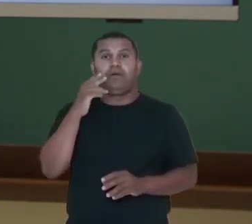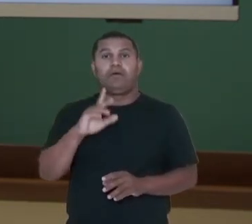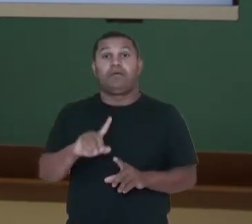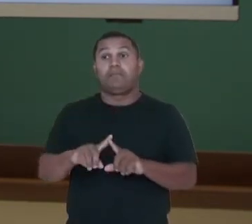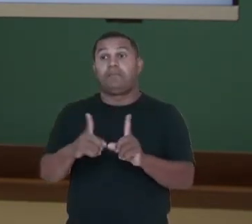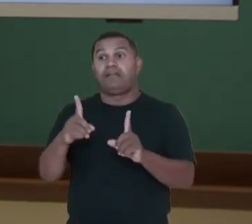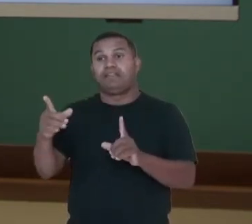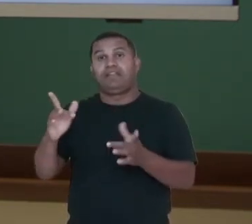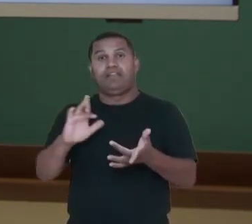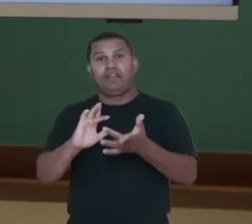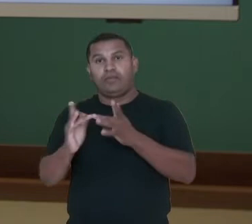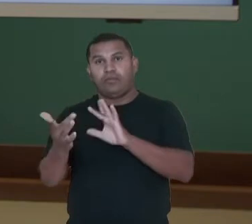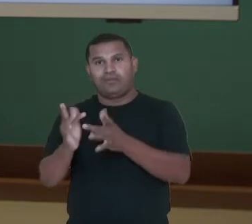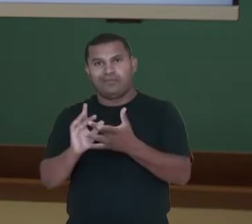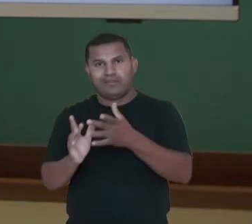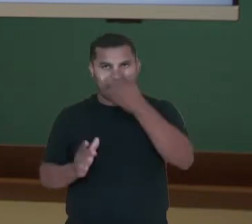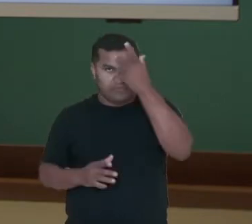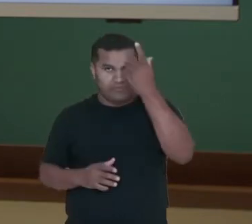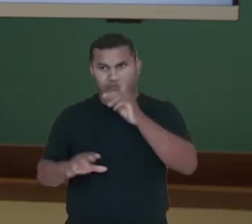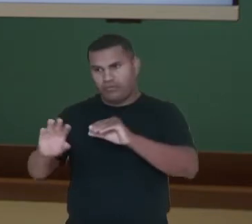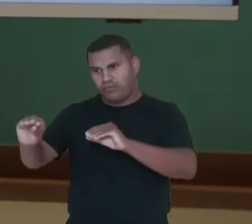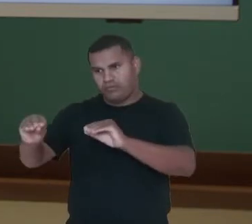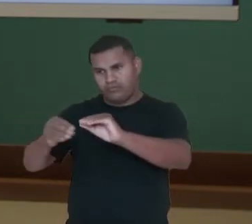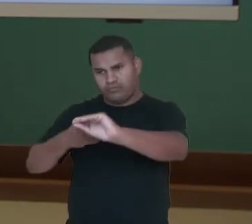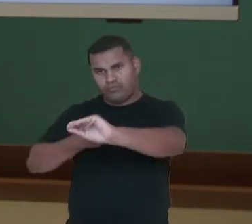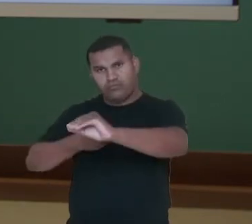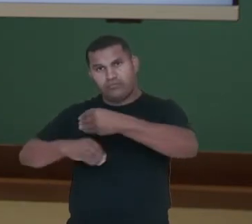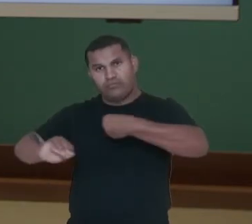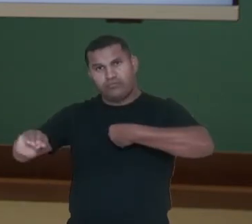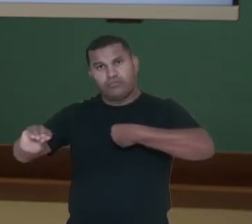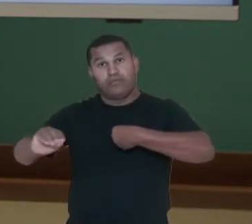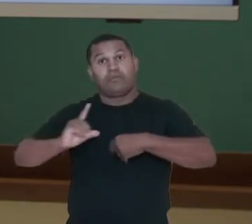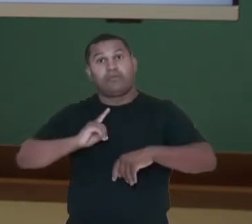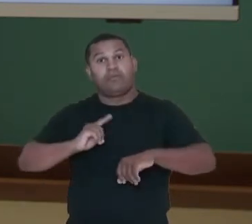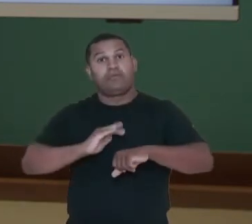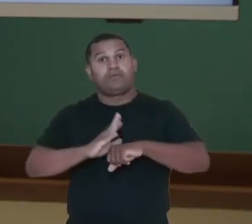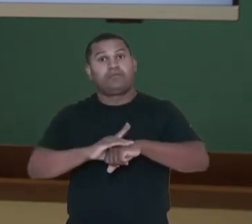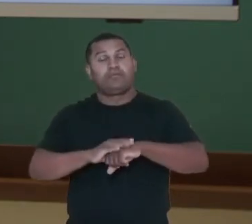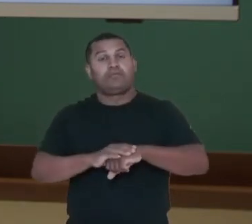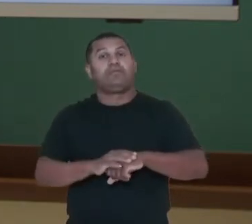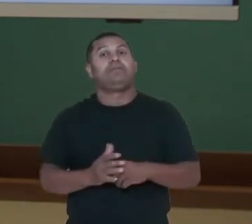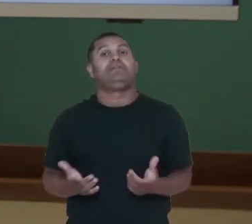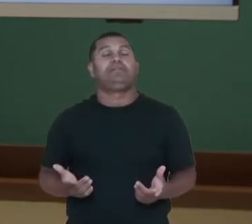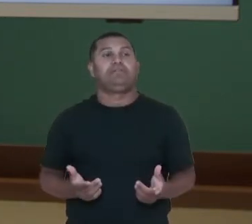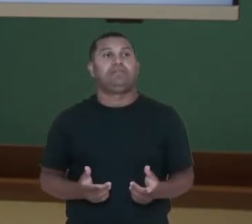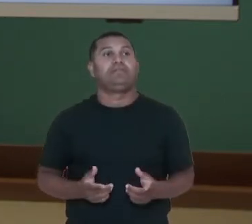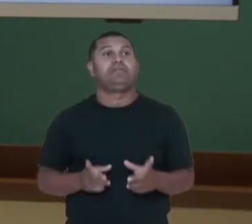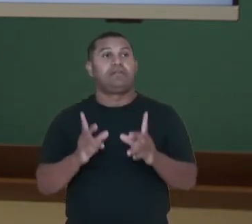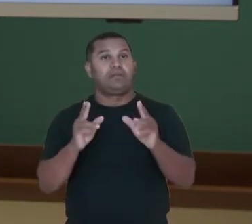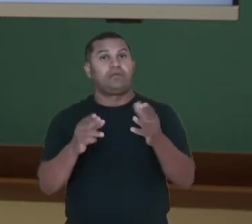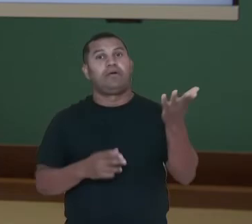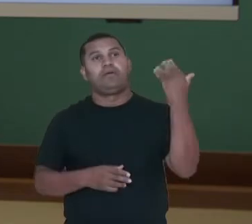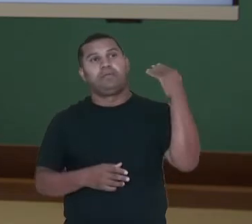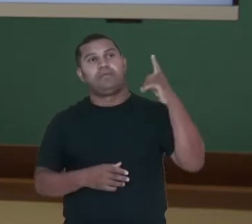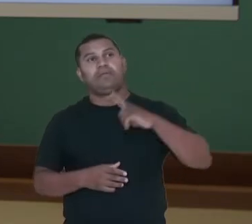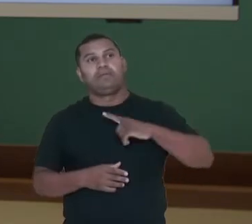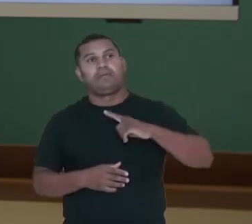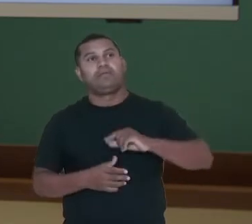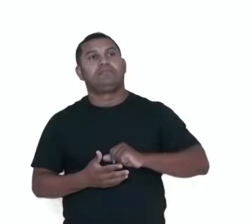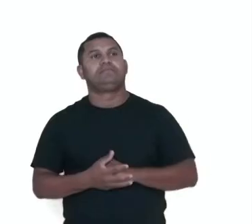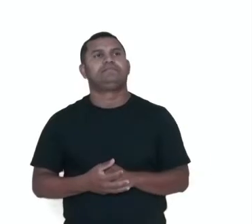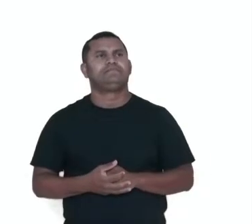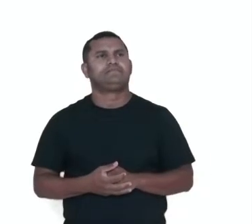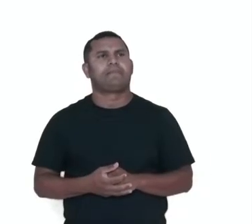informações, e aí pode favorecer o surgimento de doenças, né, como o HIV, o Ebola e o Covid.